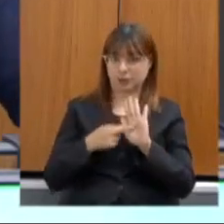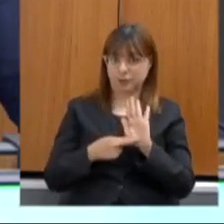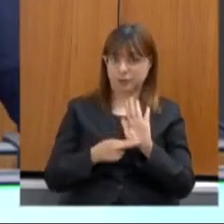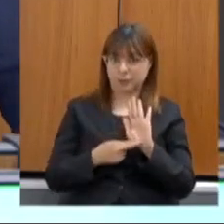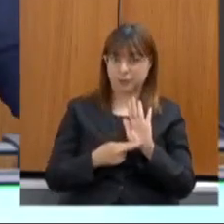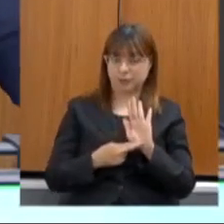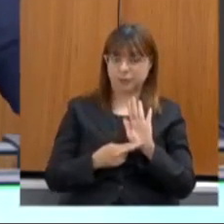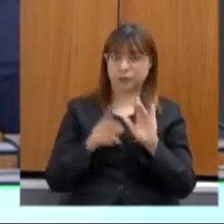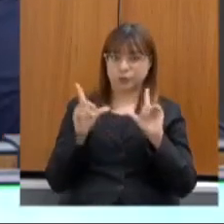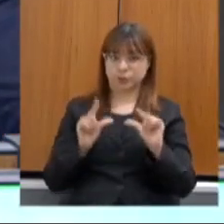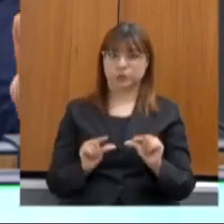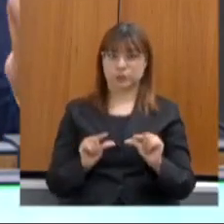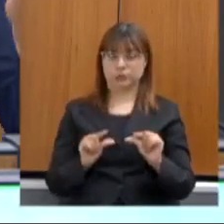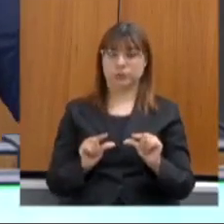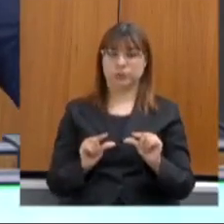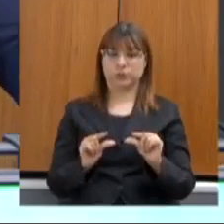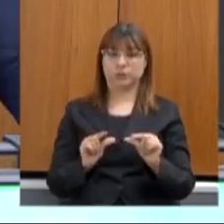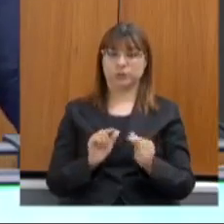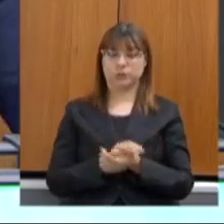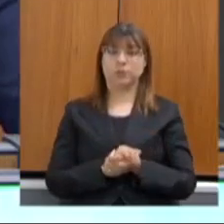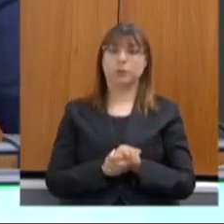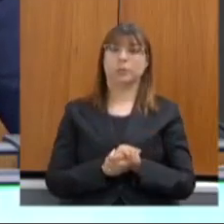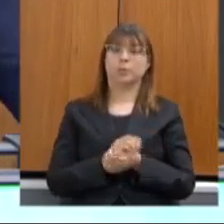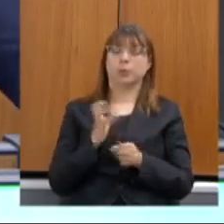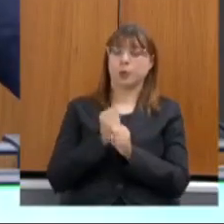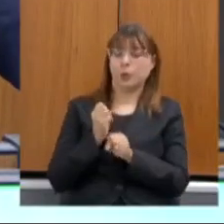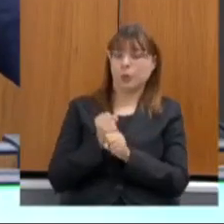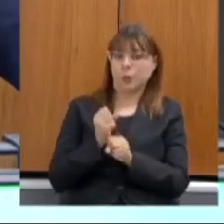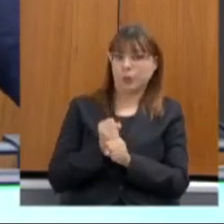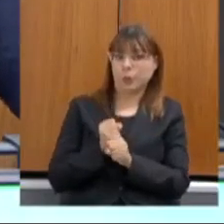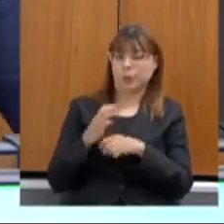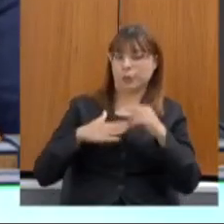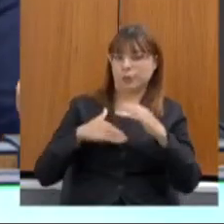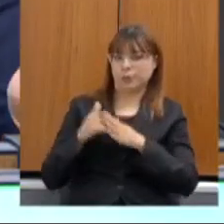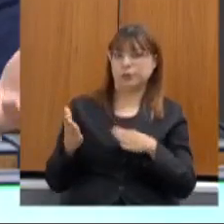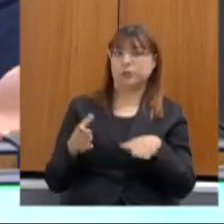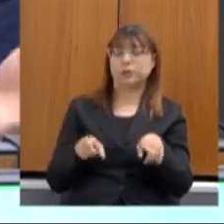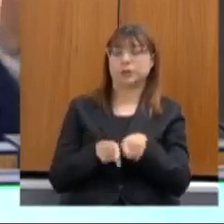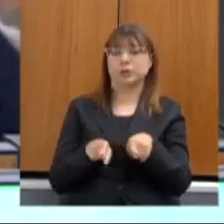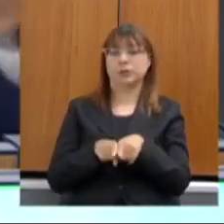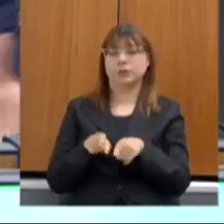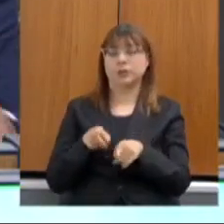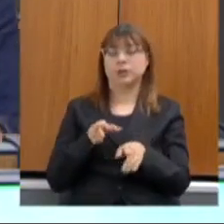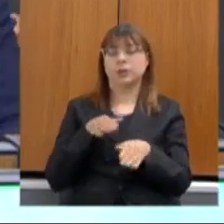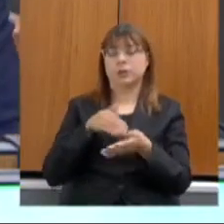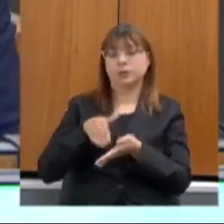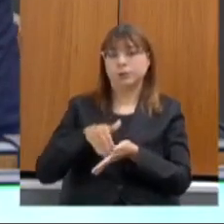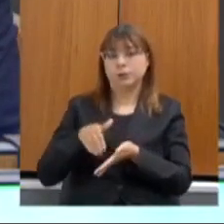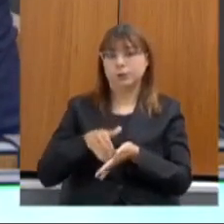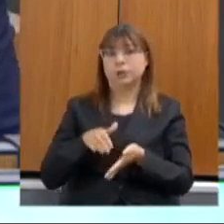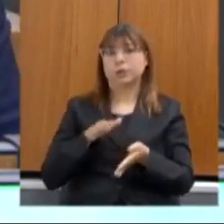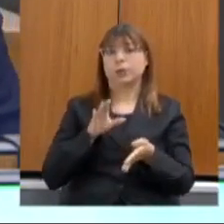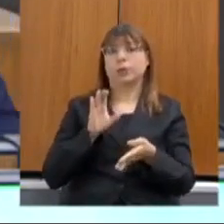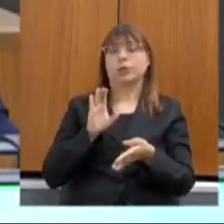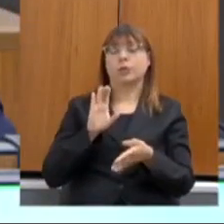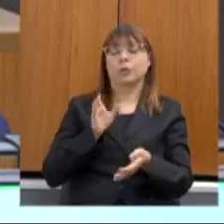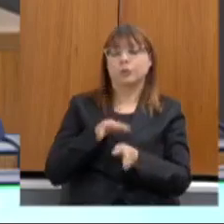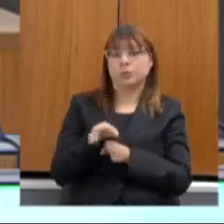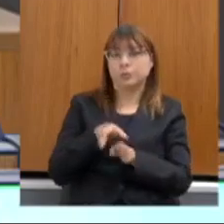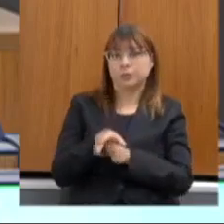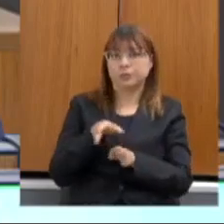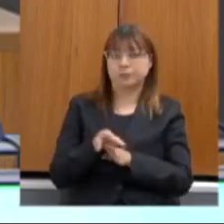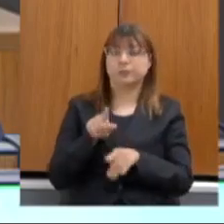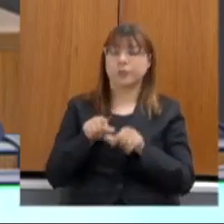a menos para o mercado para os contadores para os escritórios de consultoria e isso tudo com certeza